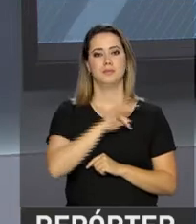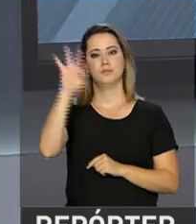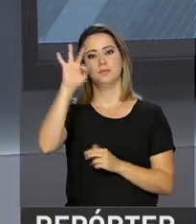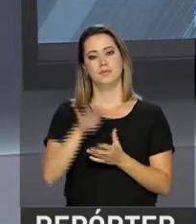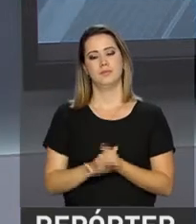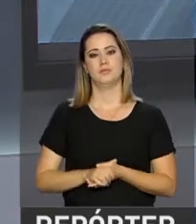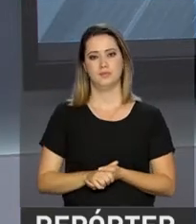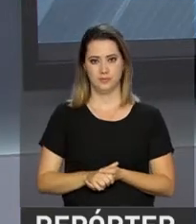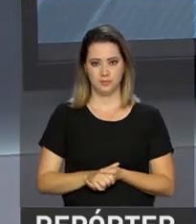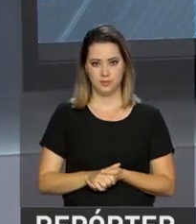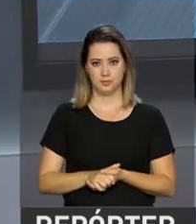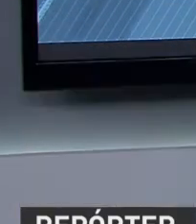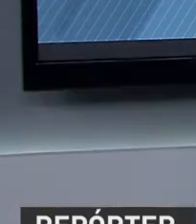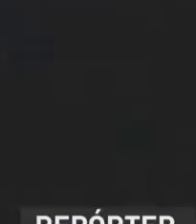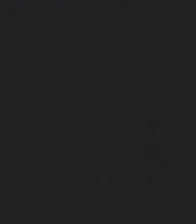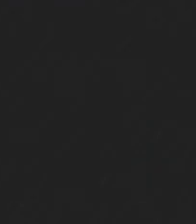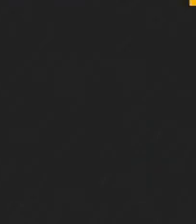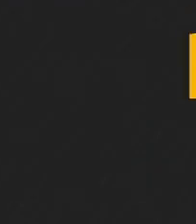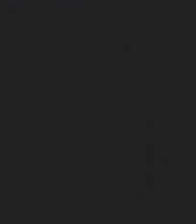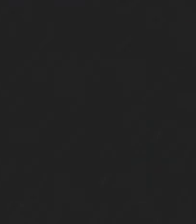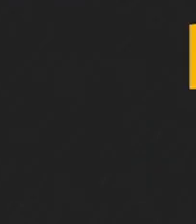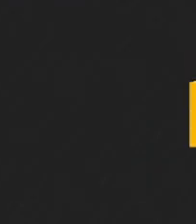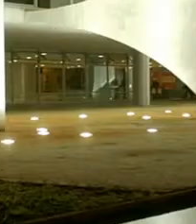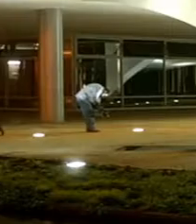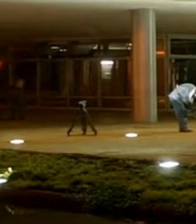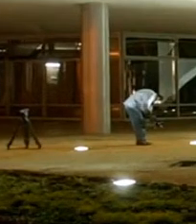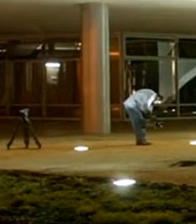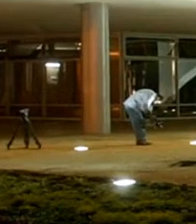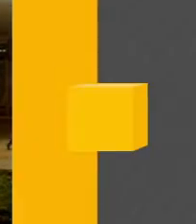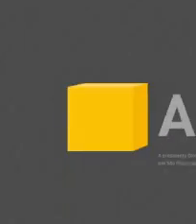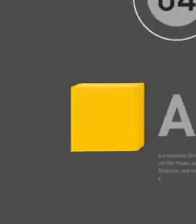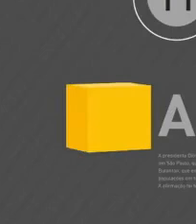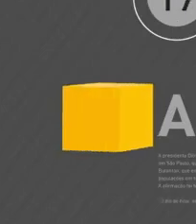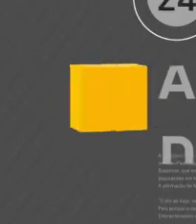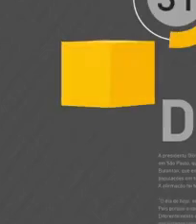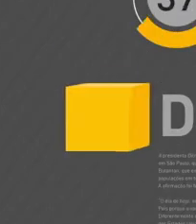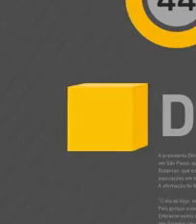a TV do Governo Federal.